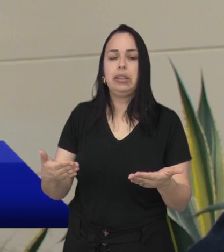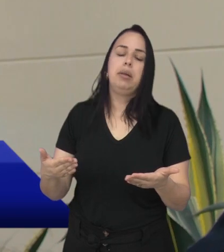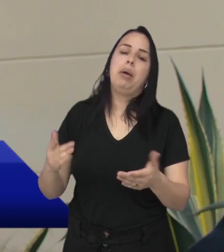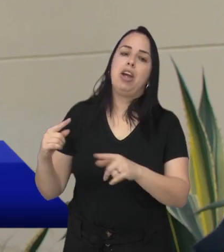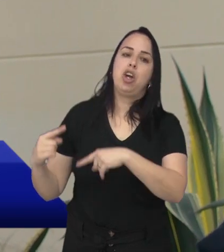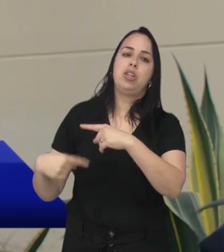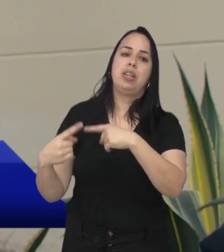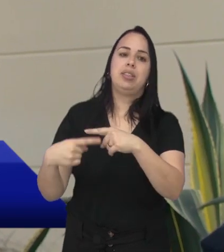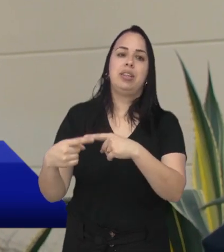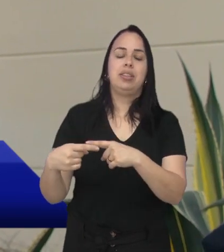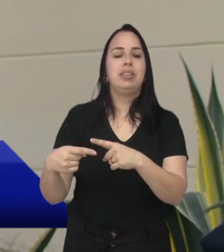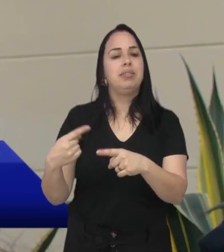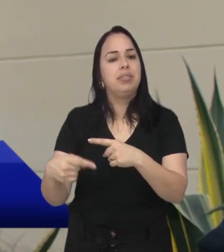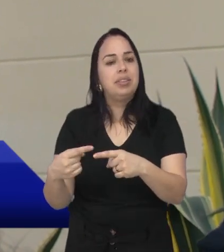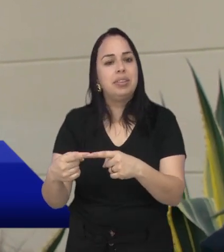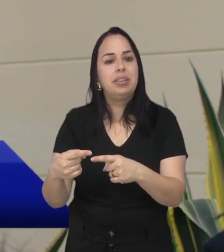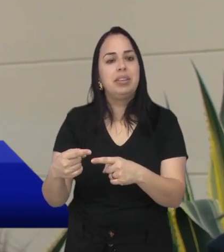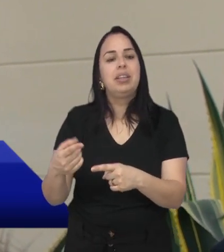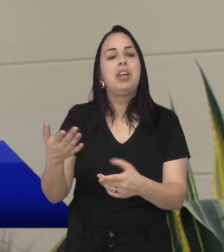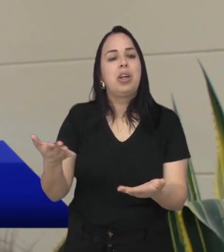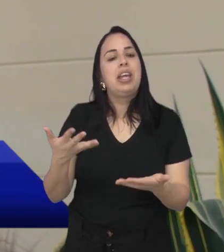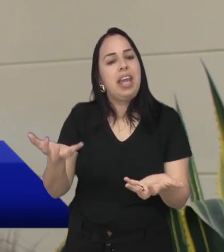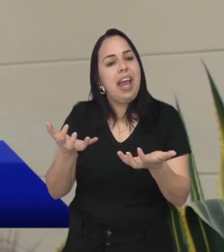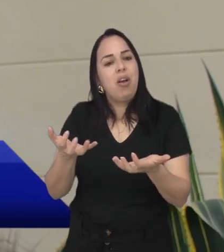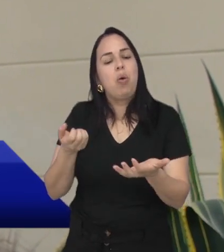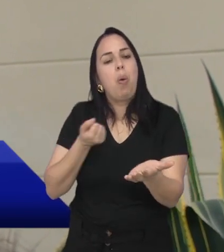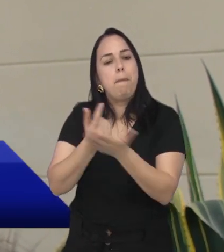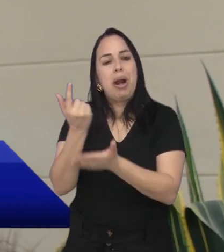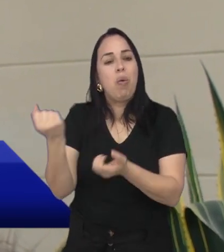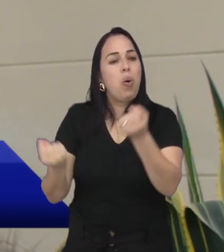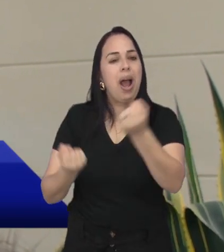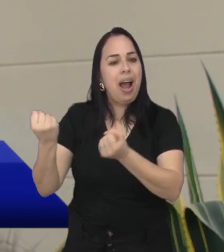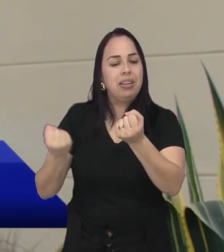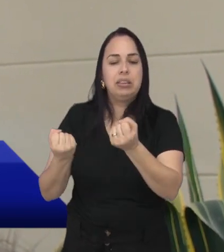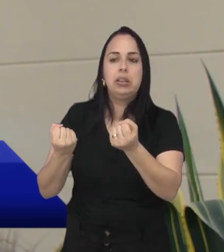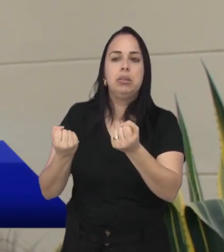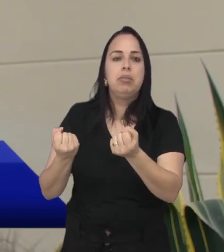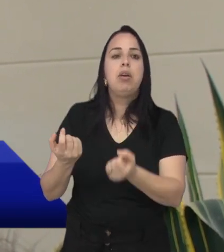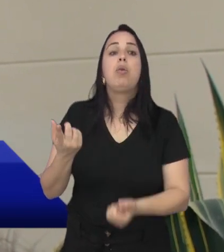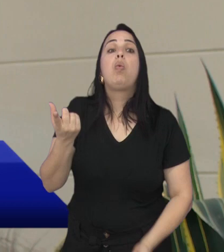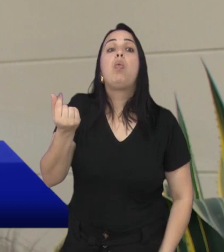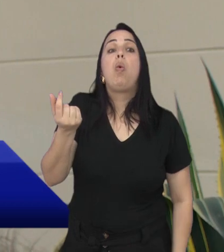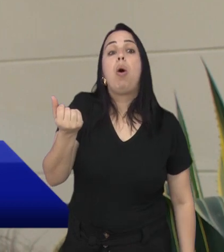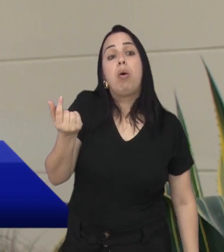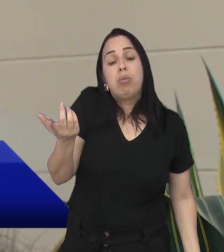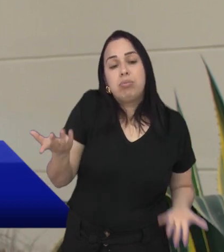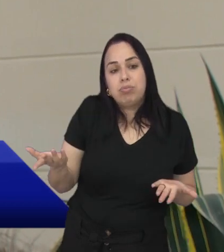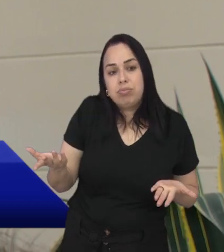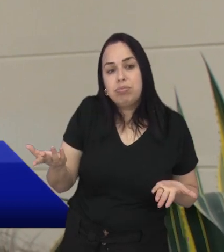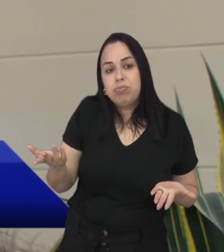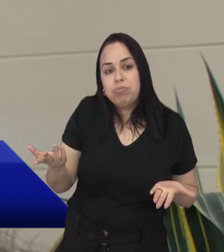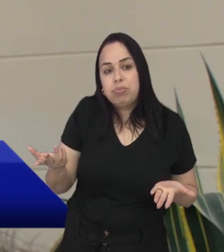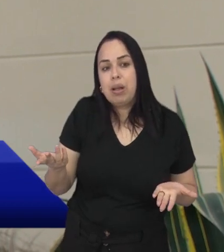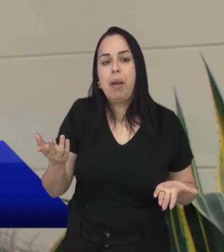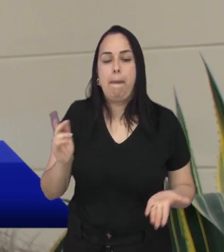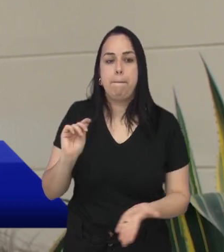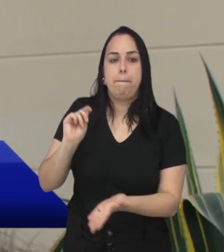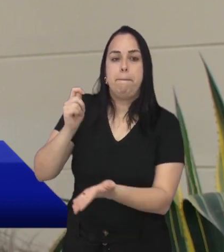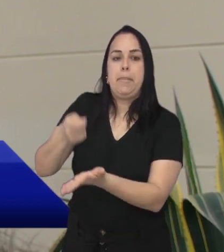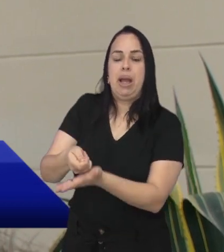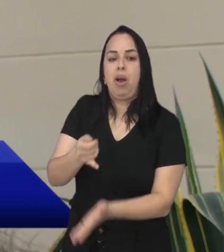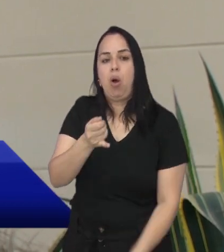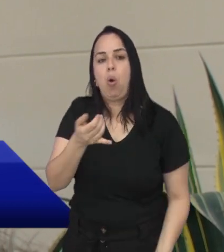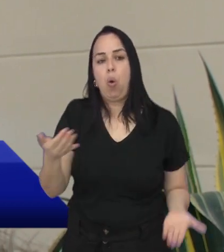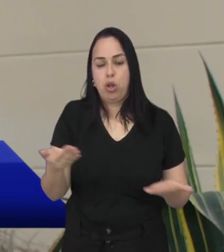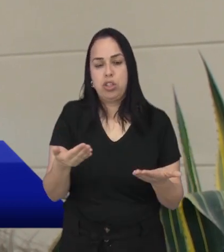Por exemplo, a geração da nossa vida, você tem prazer de ter um carro. Quanto custa um carro? O carro hoje virou um bem de consumo. A pessoa